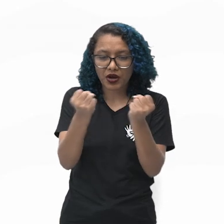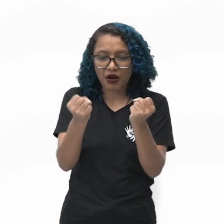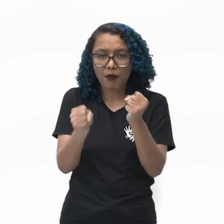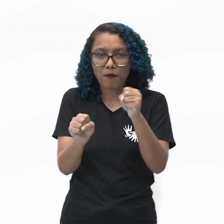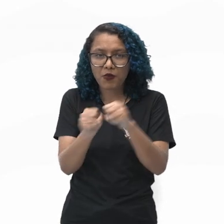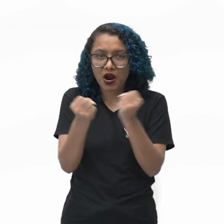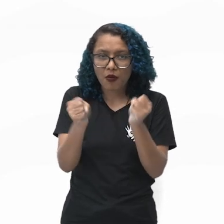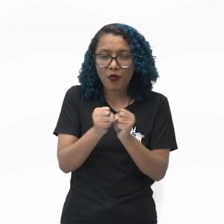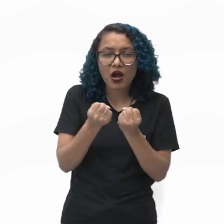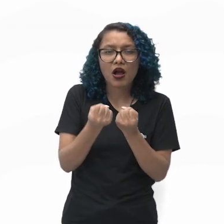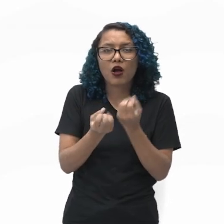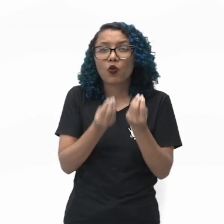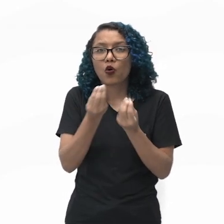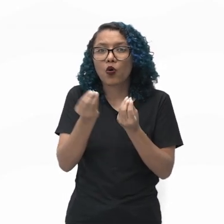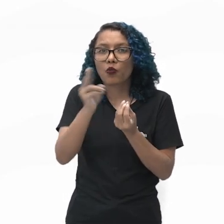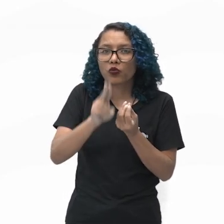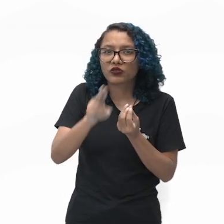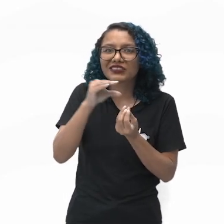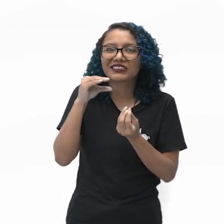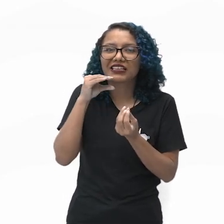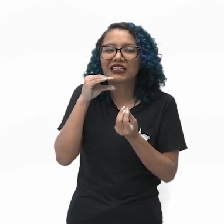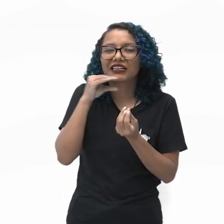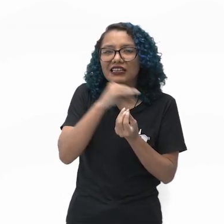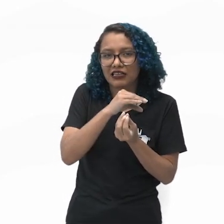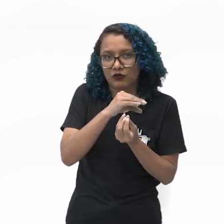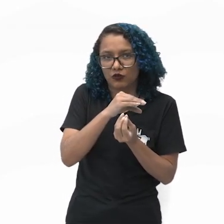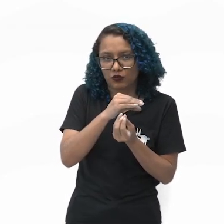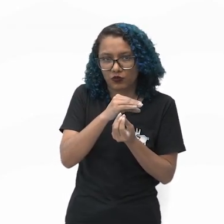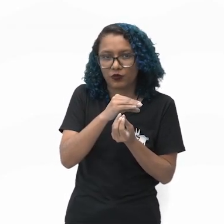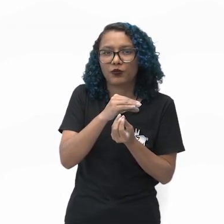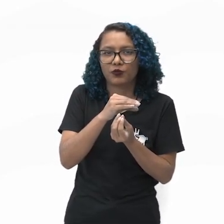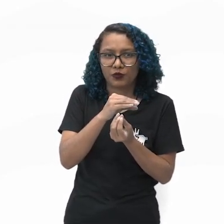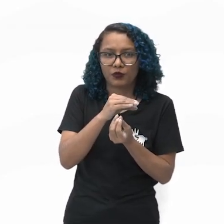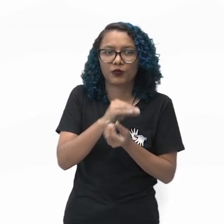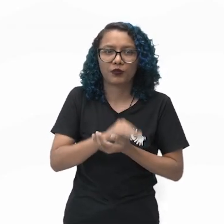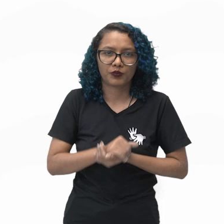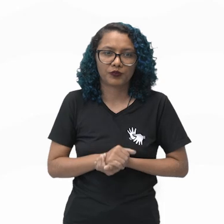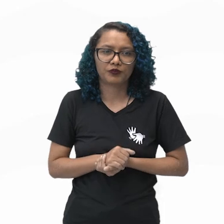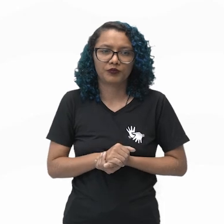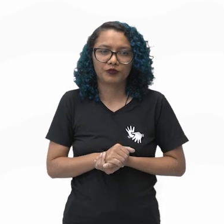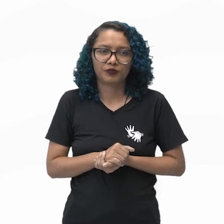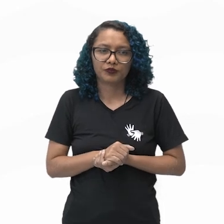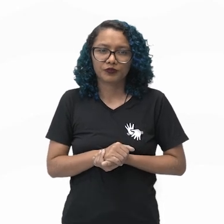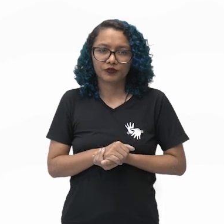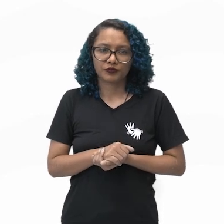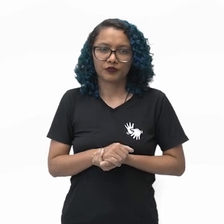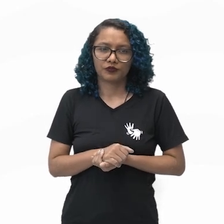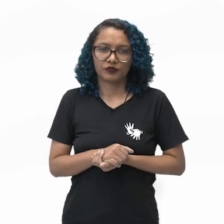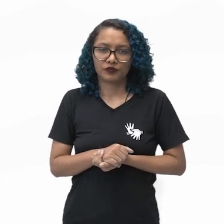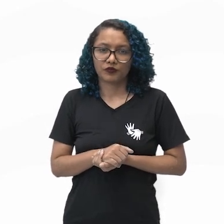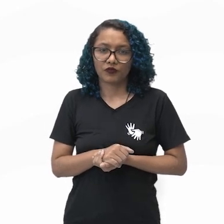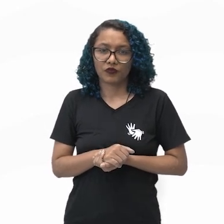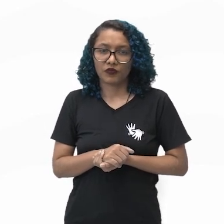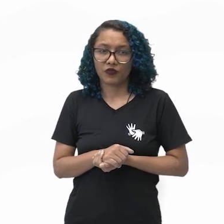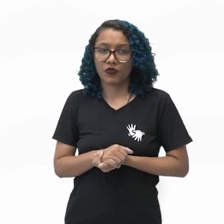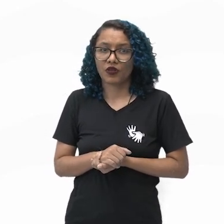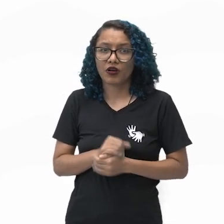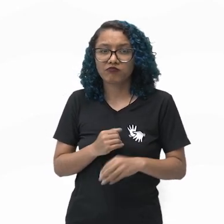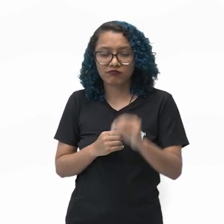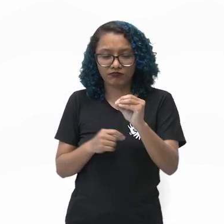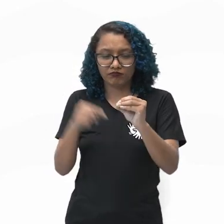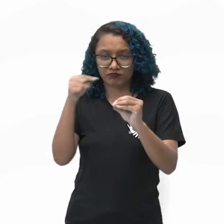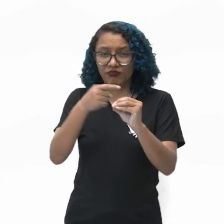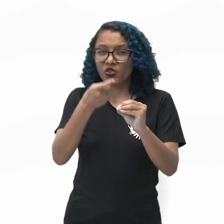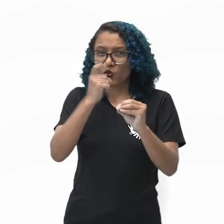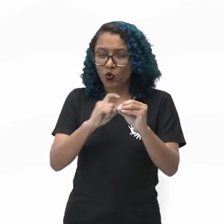calor. Então, como diz aí, ele fala assim, é usado as sementes de Tucumã, um